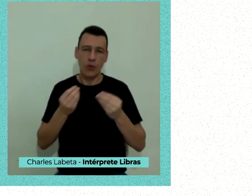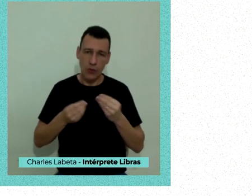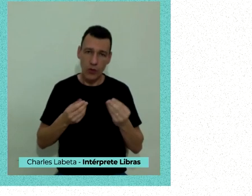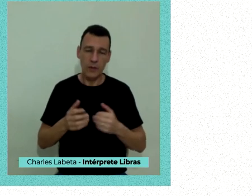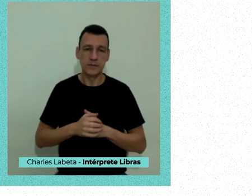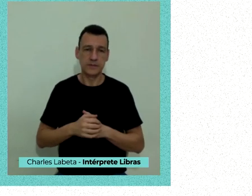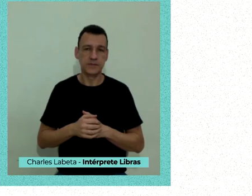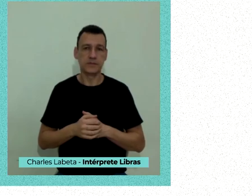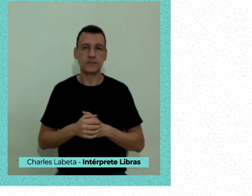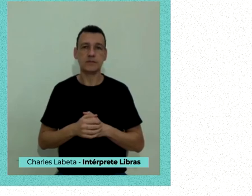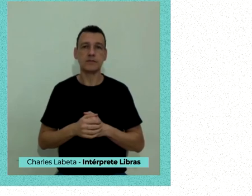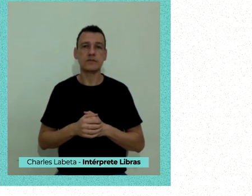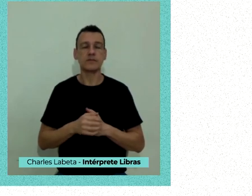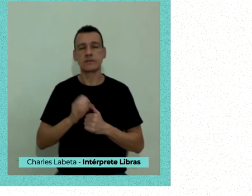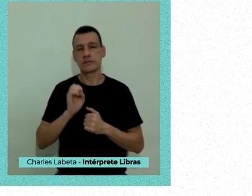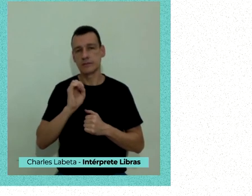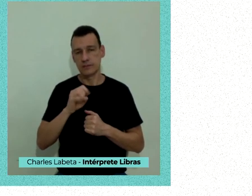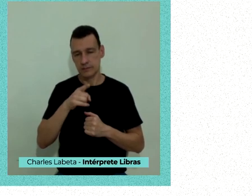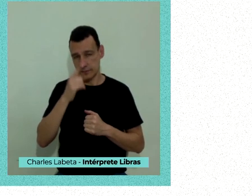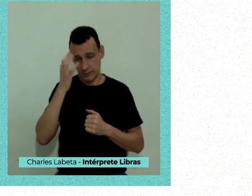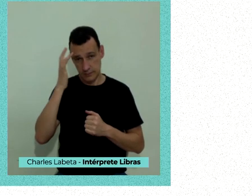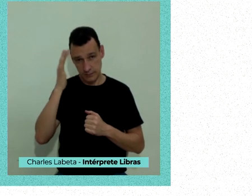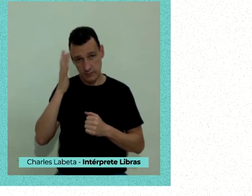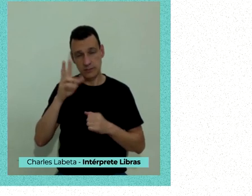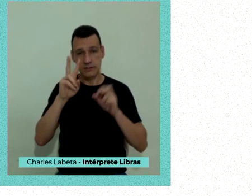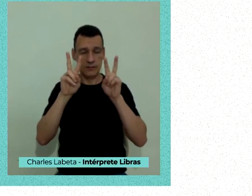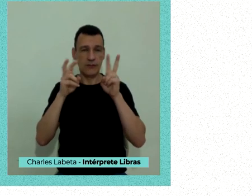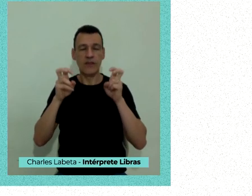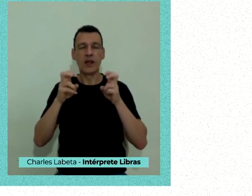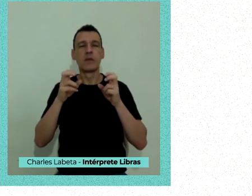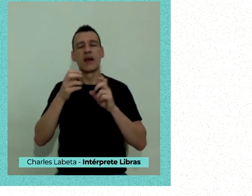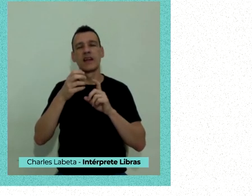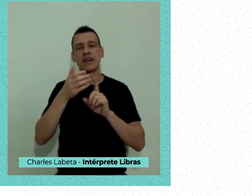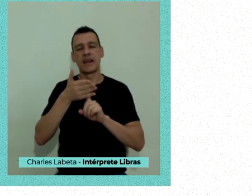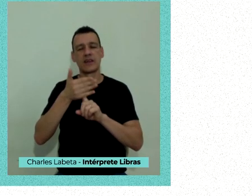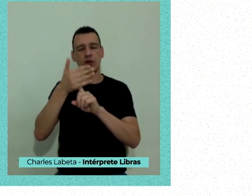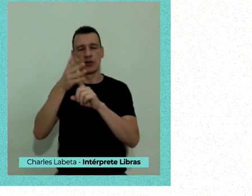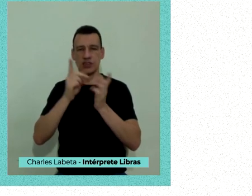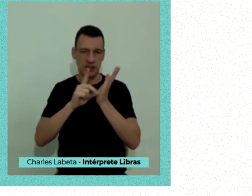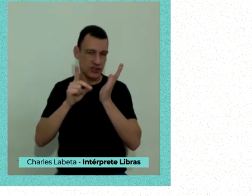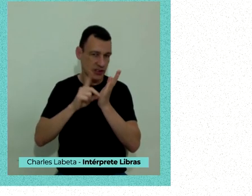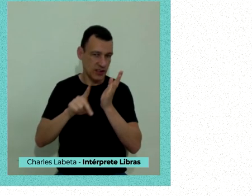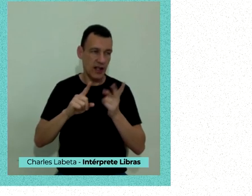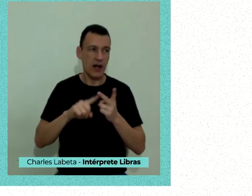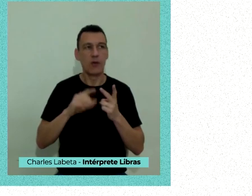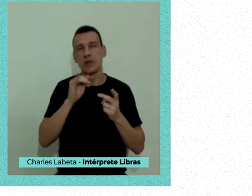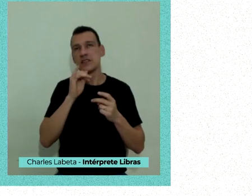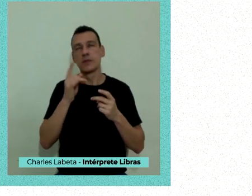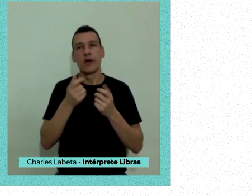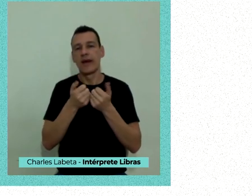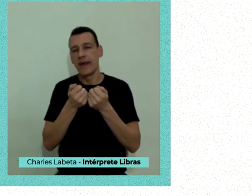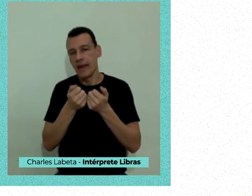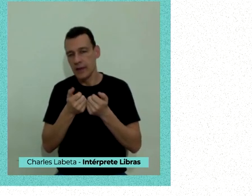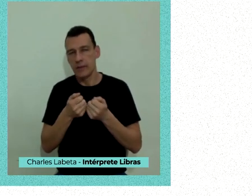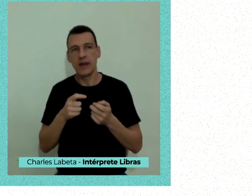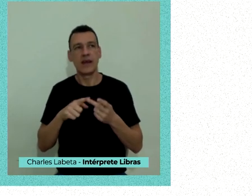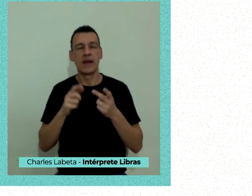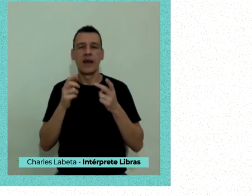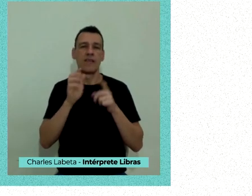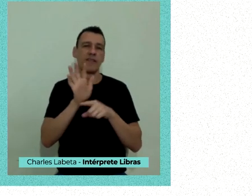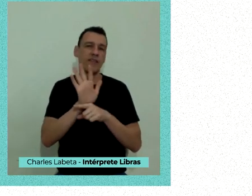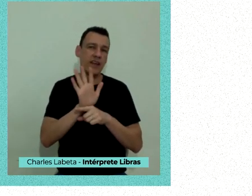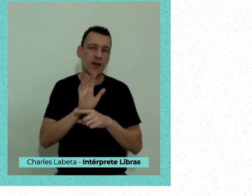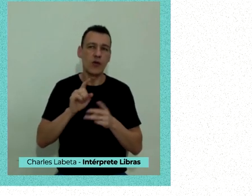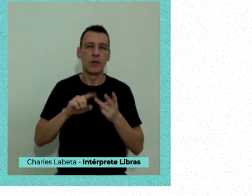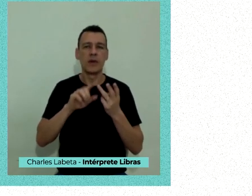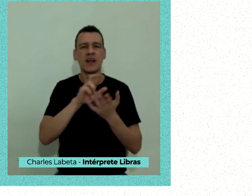na ampliação de tecnologia digital, pensando nos games, nos vídeos que são produzidos, eu acho